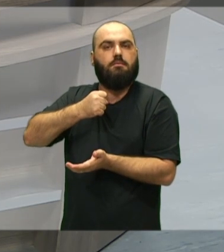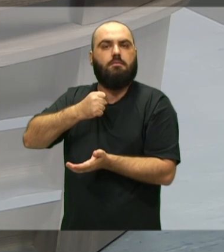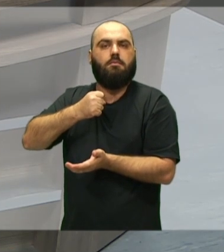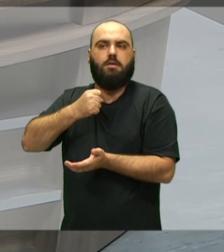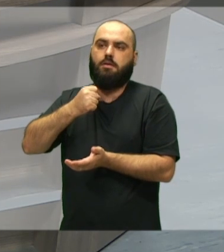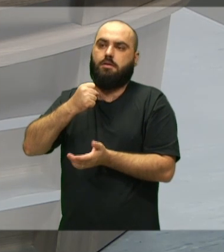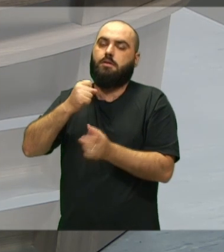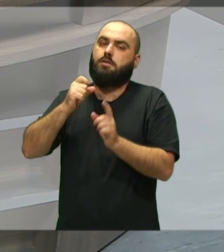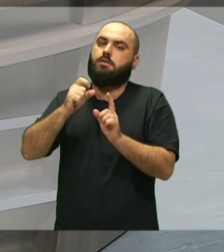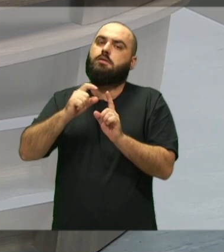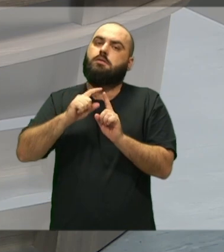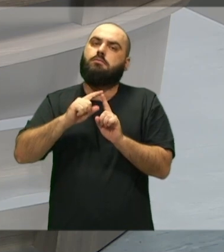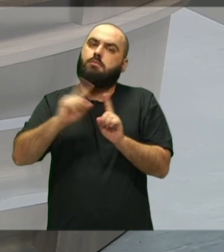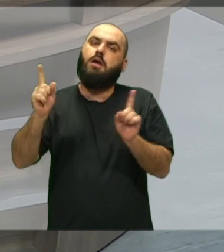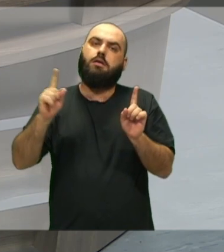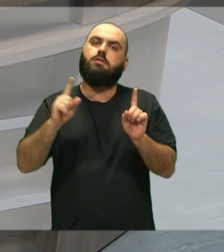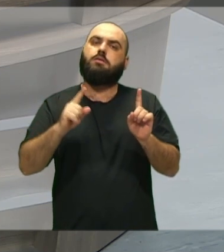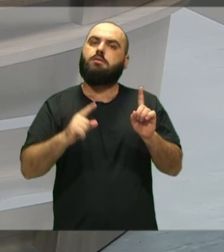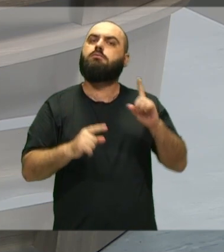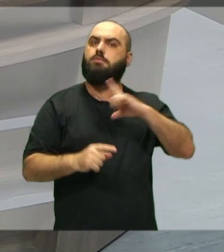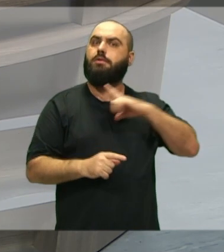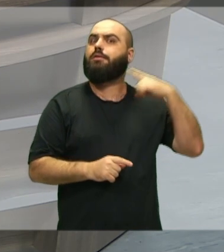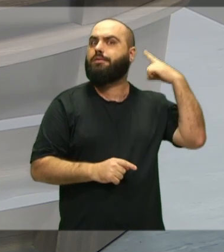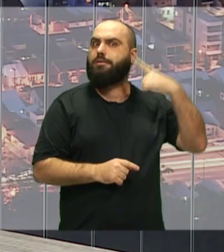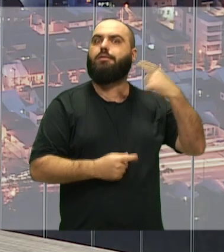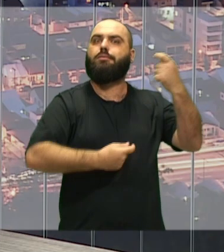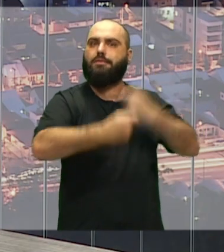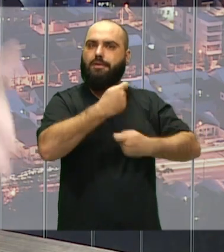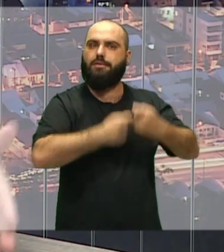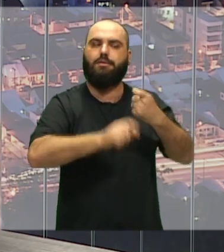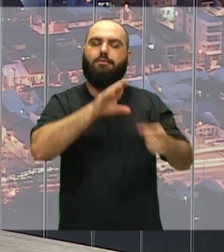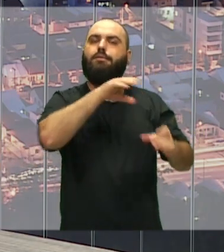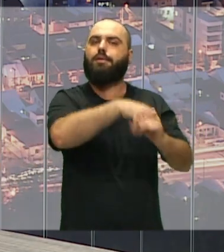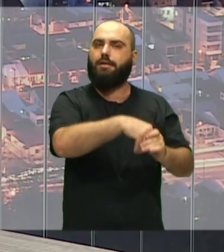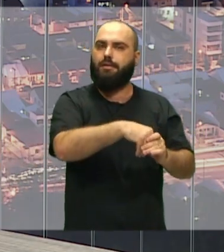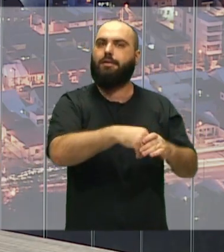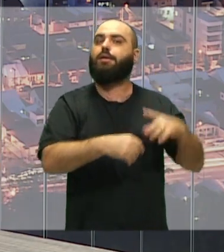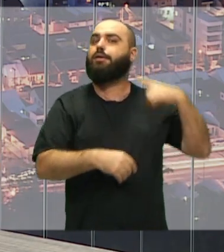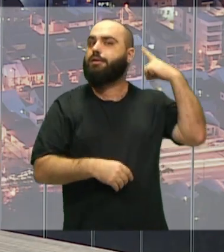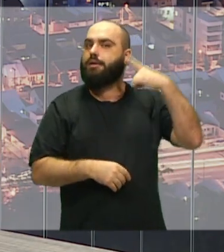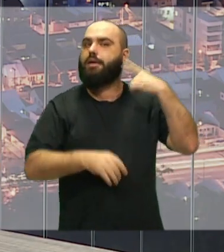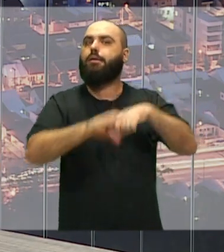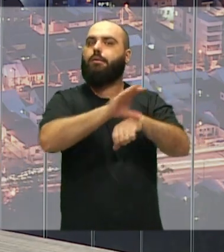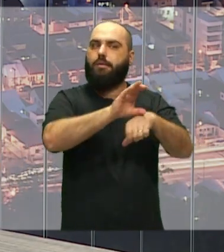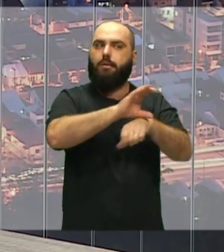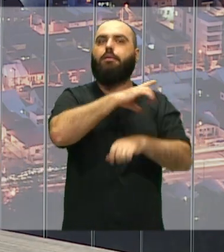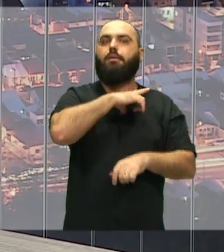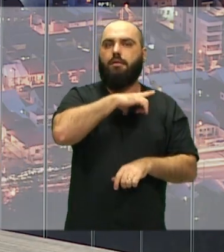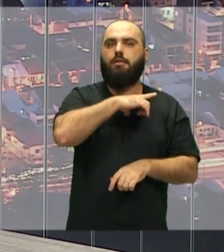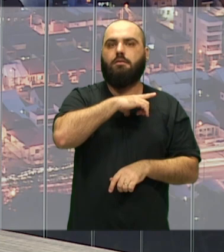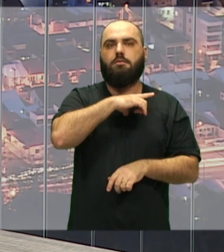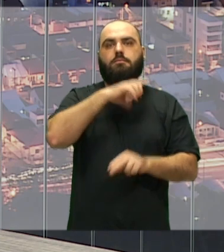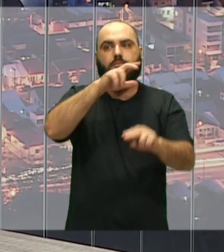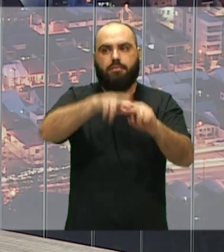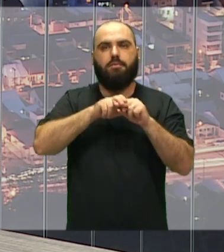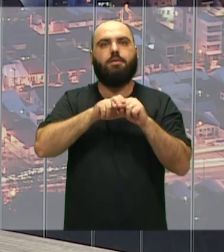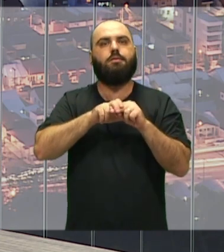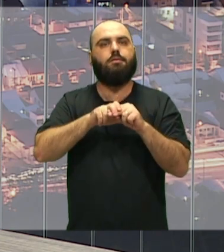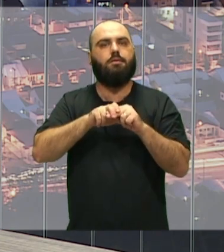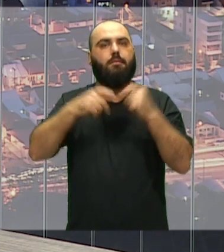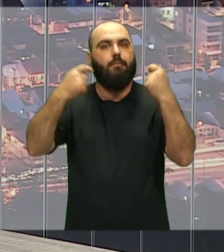do direito, caía direito administrativo, caía direito constitucional, então a gente acaba tendo que